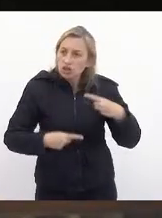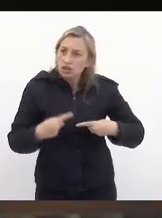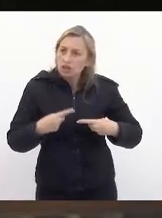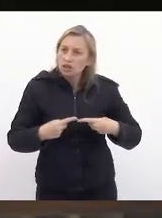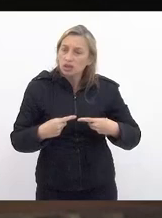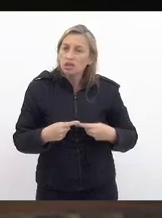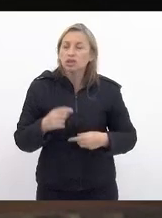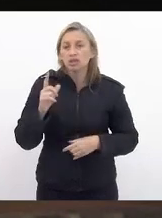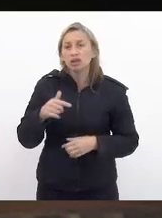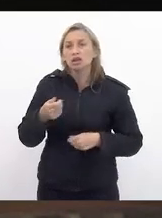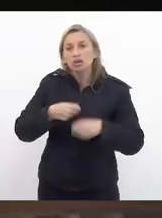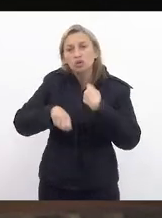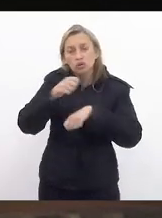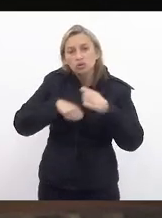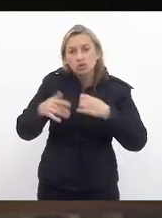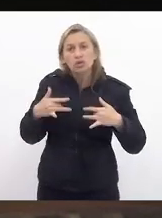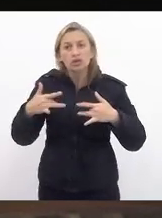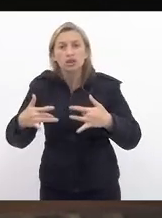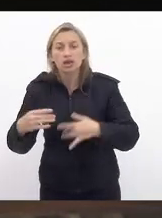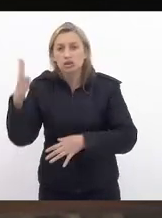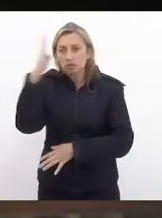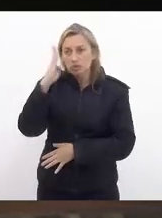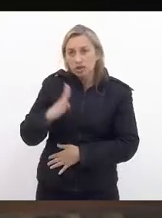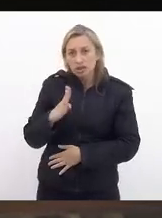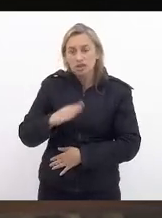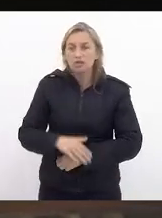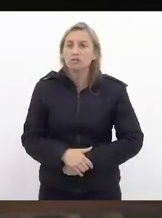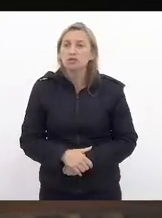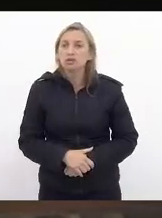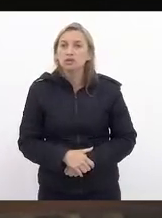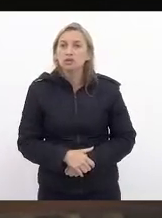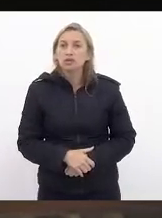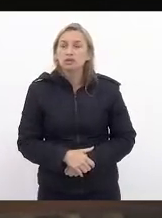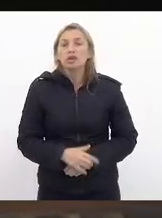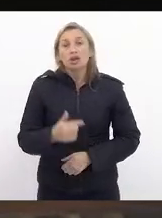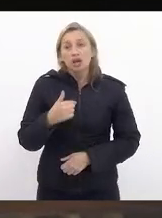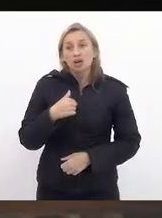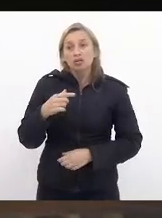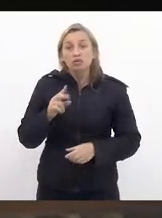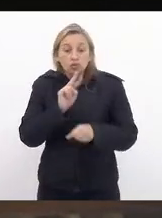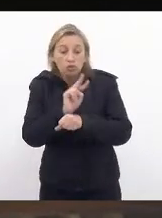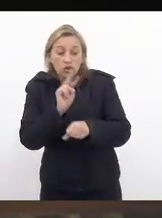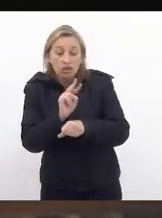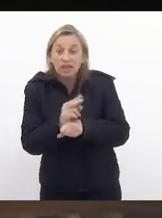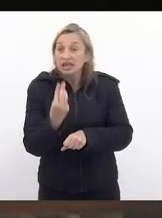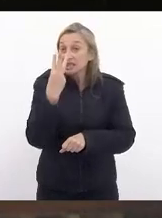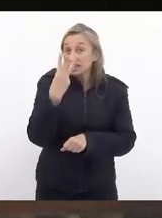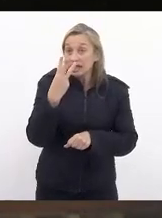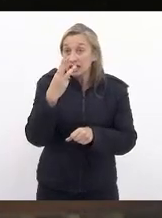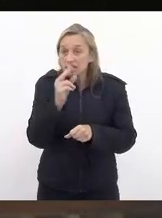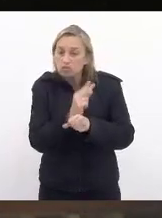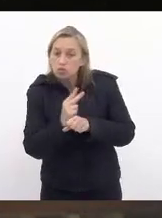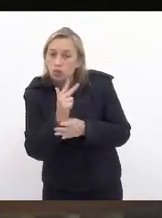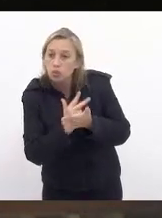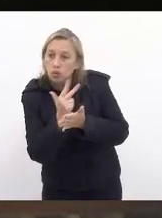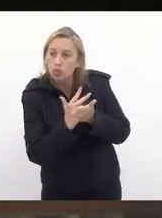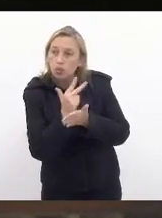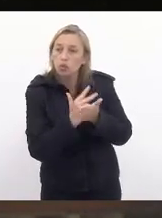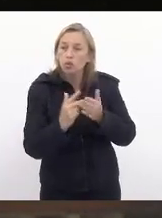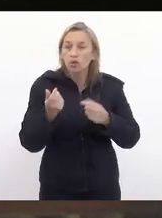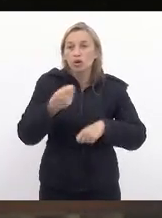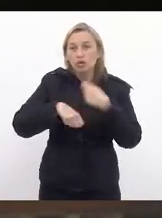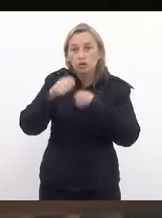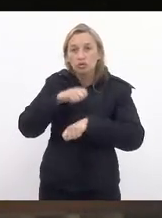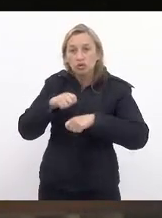da economia solidária no Brasil fosse consolidada eu fui supervisora de três o mapeamento da economia solidária